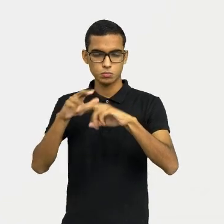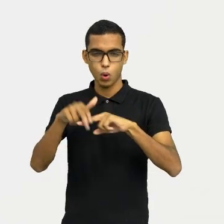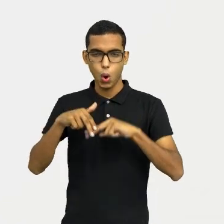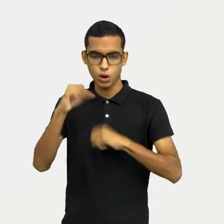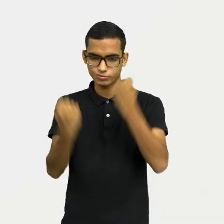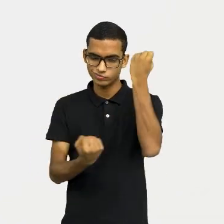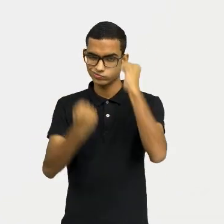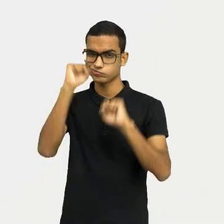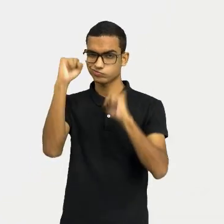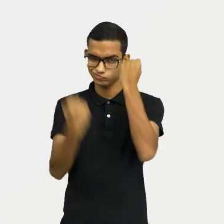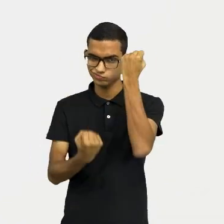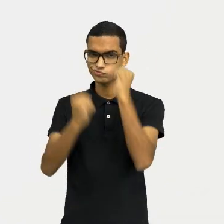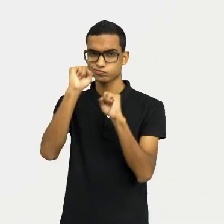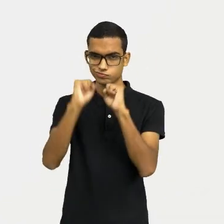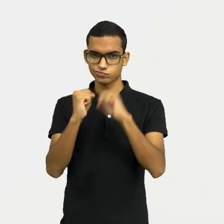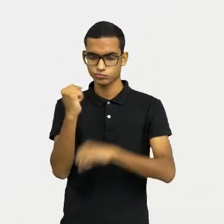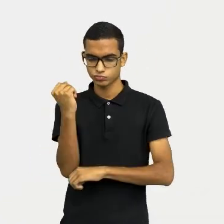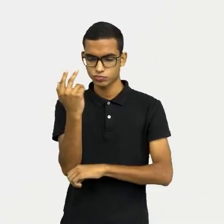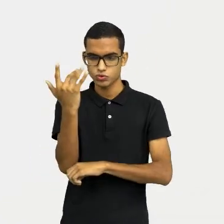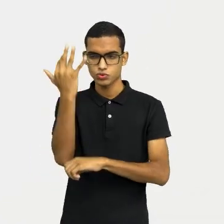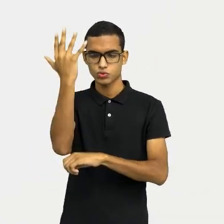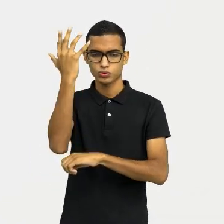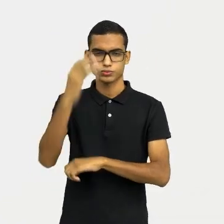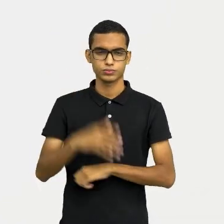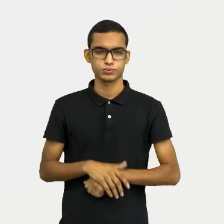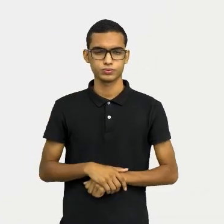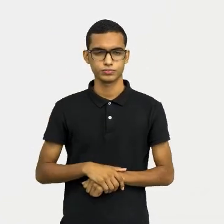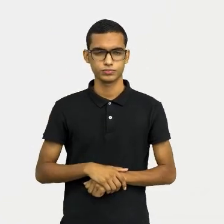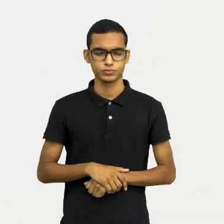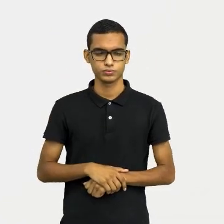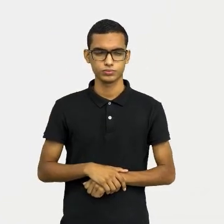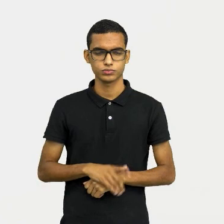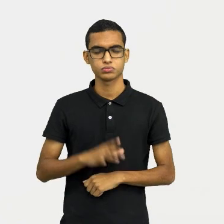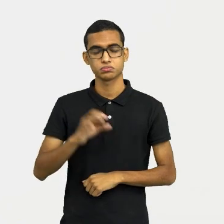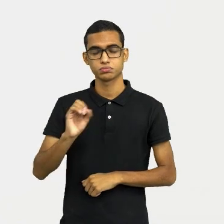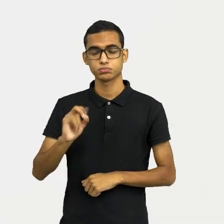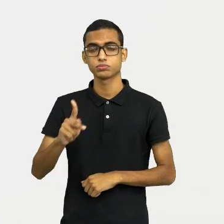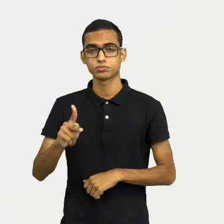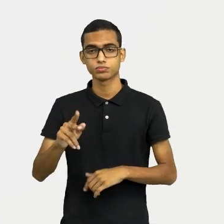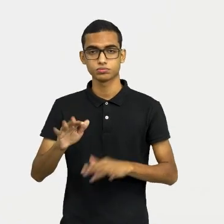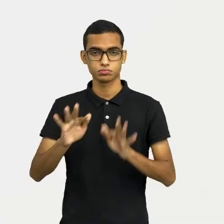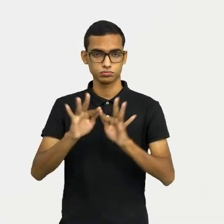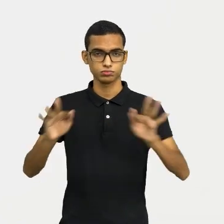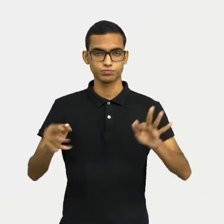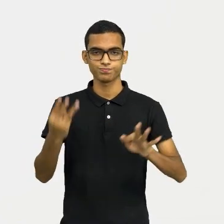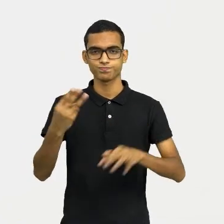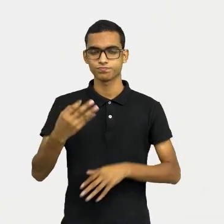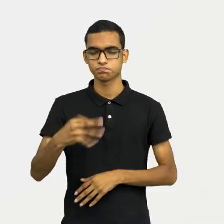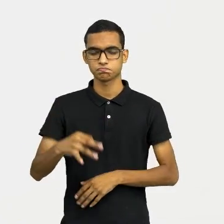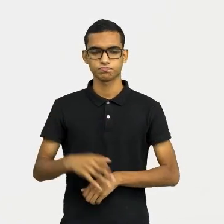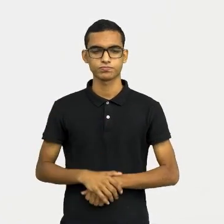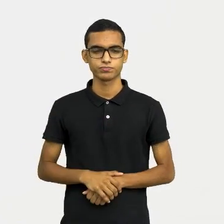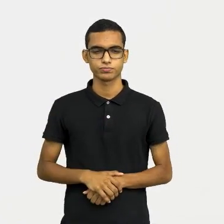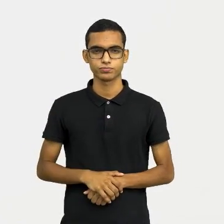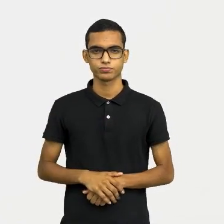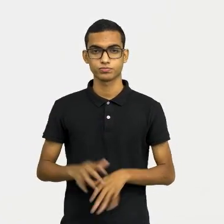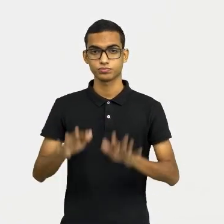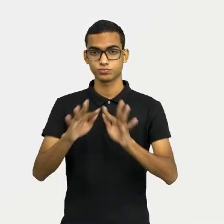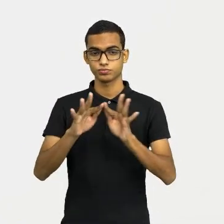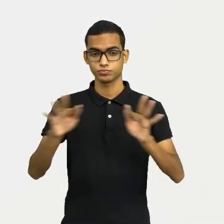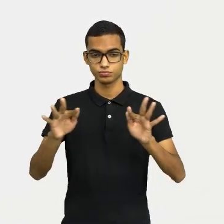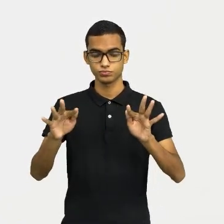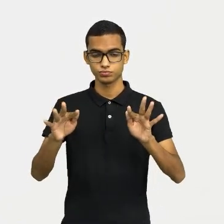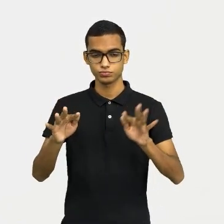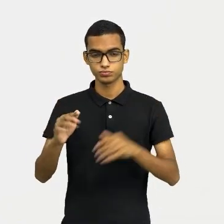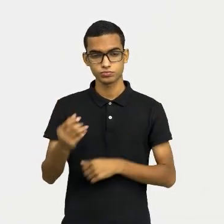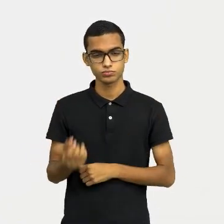Advindos da produção industrial. Ok, então vamos marcar aí o item 3 também. E contaminação